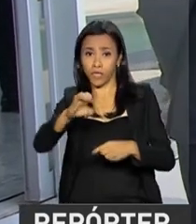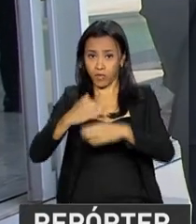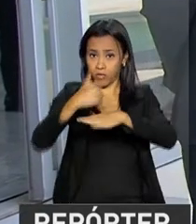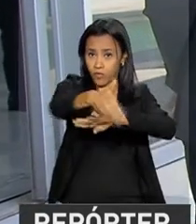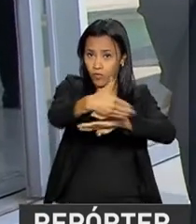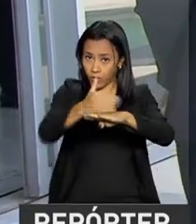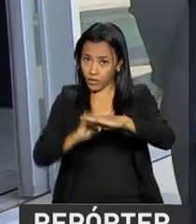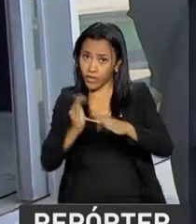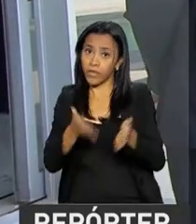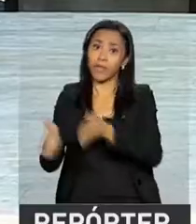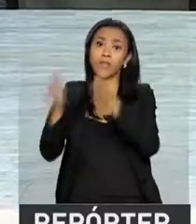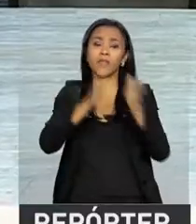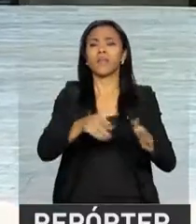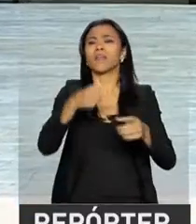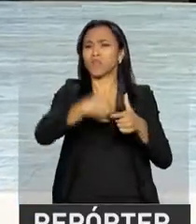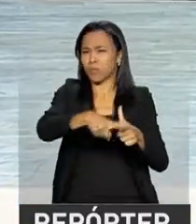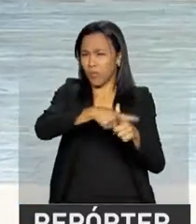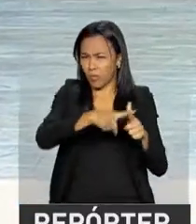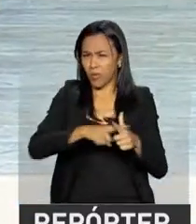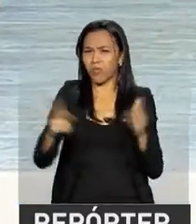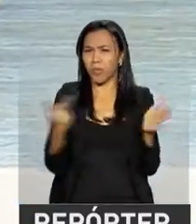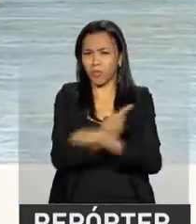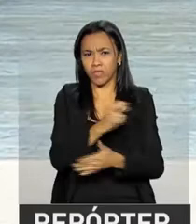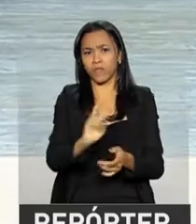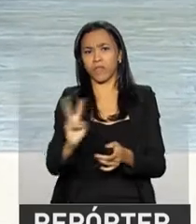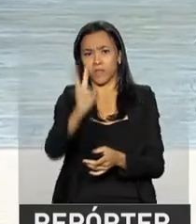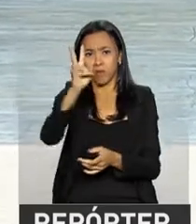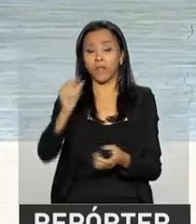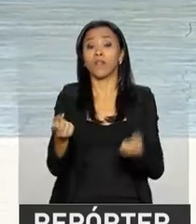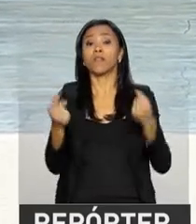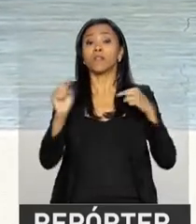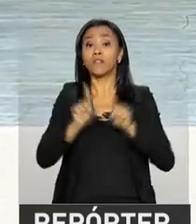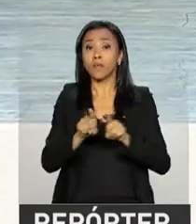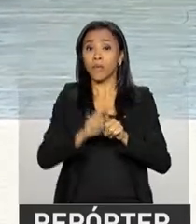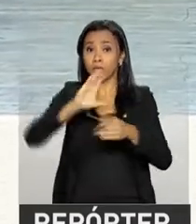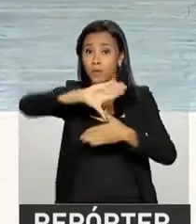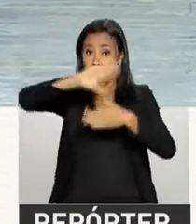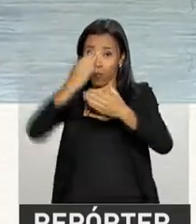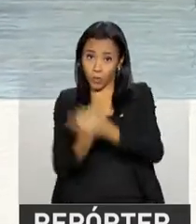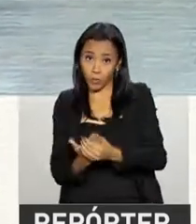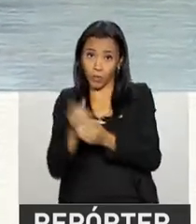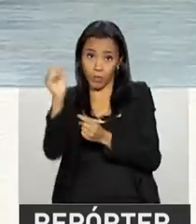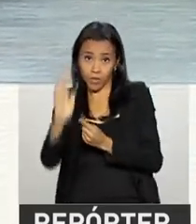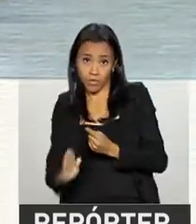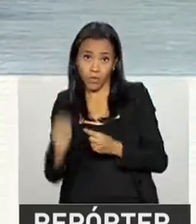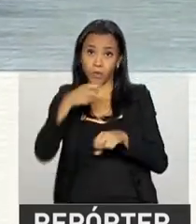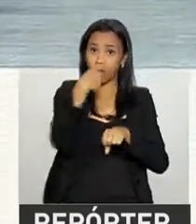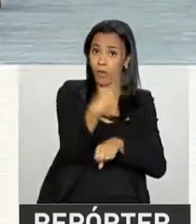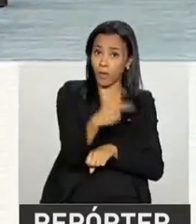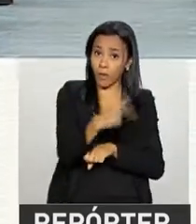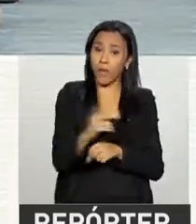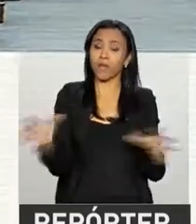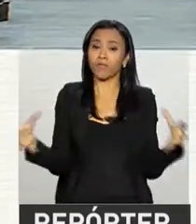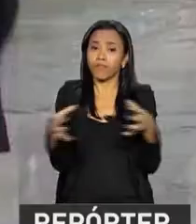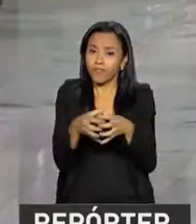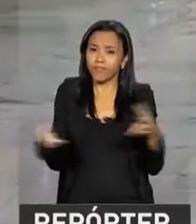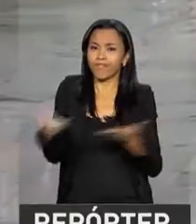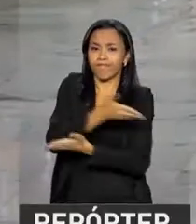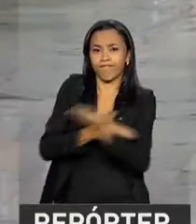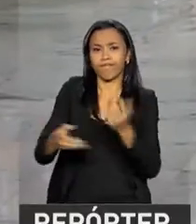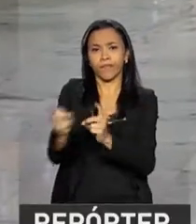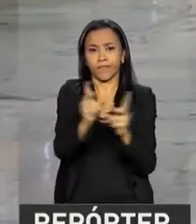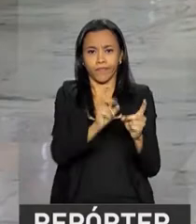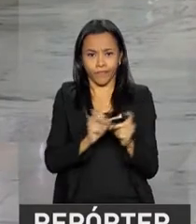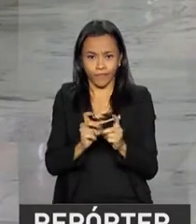ea crise na venezuela além de membros do mercosul brasil paraguai são importantes parceiros comerciais em